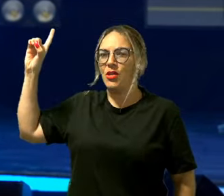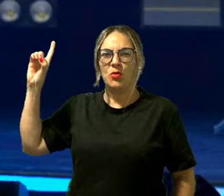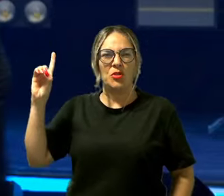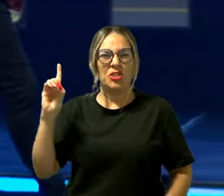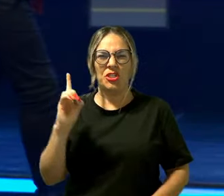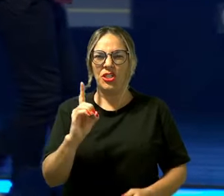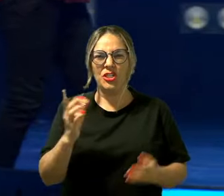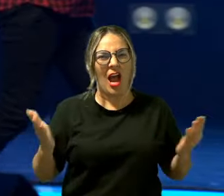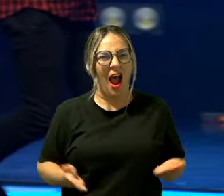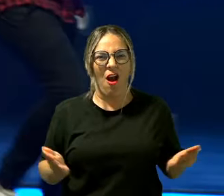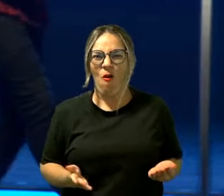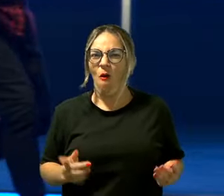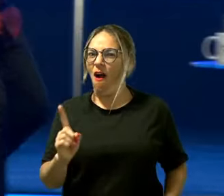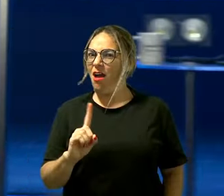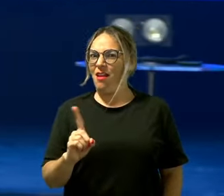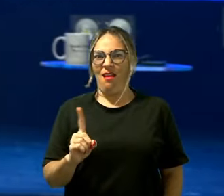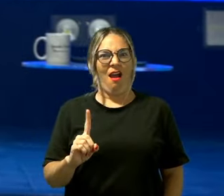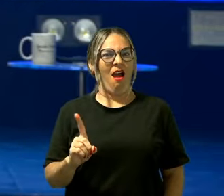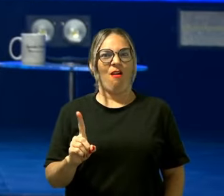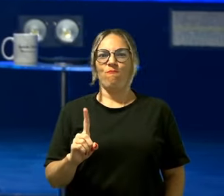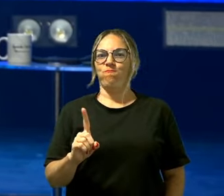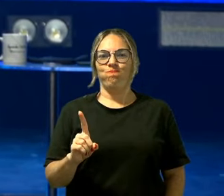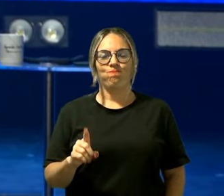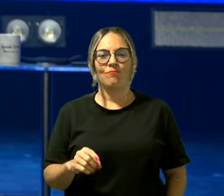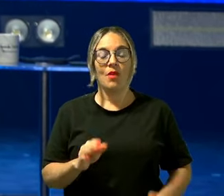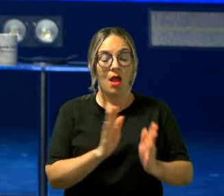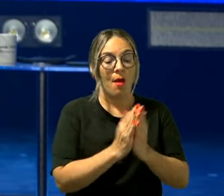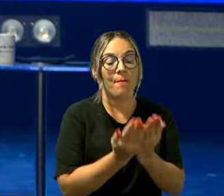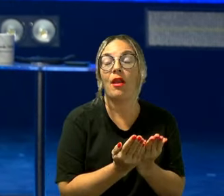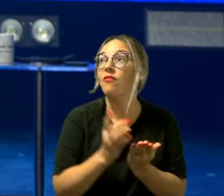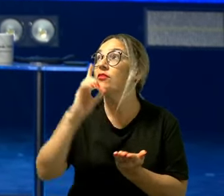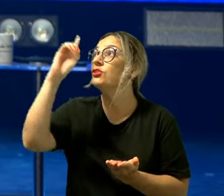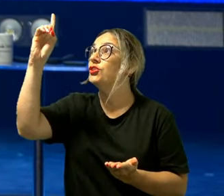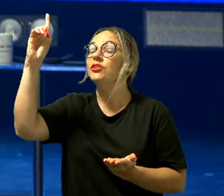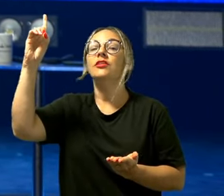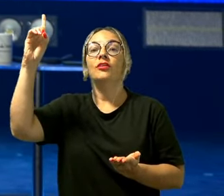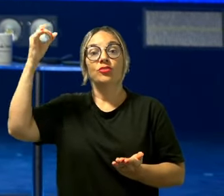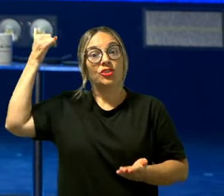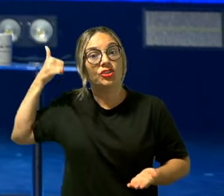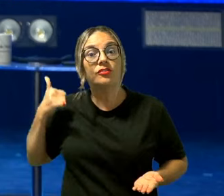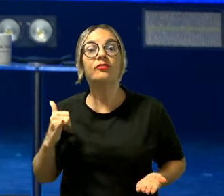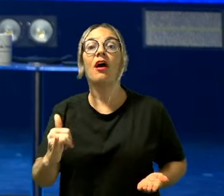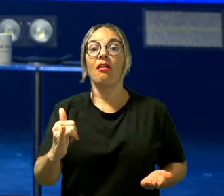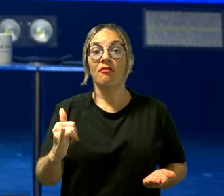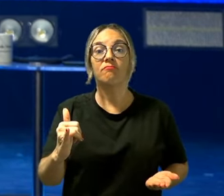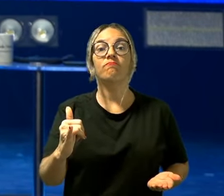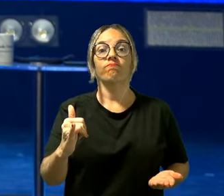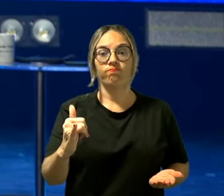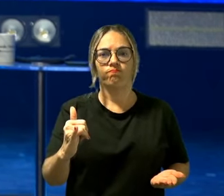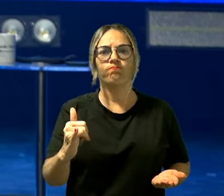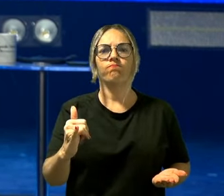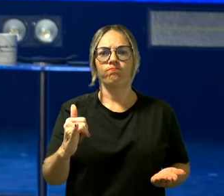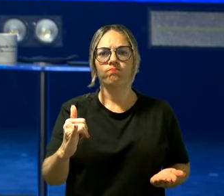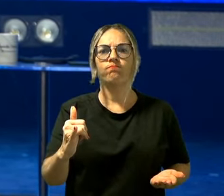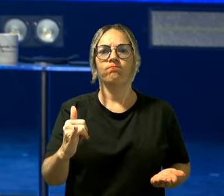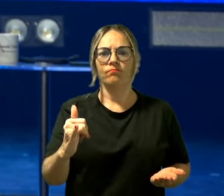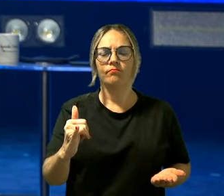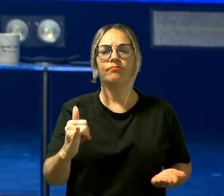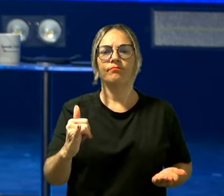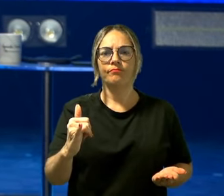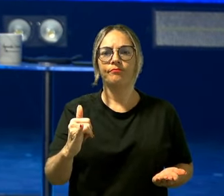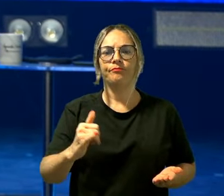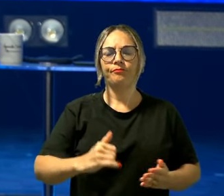coisa interessante aqui, porque a Bíblia deixa claro. A Bíblia deixa uma coisa muito,